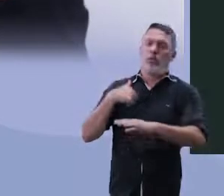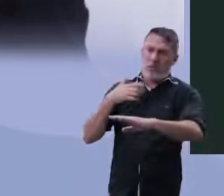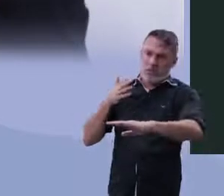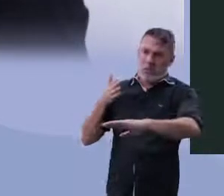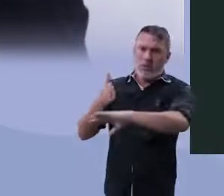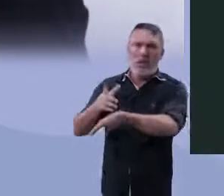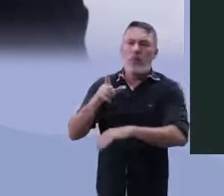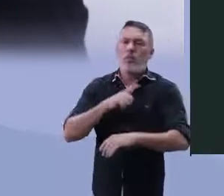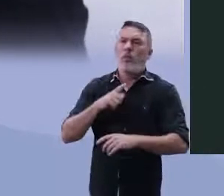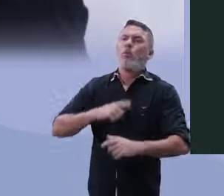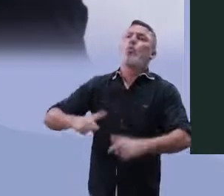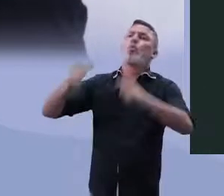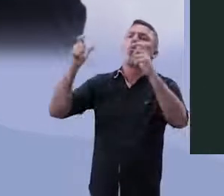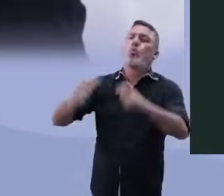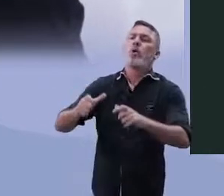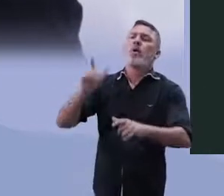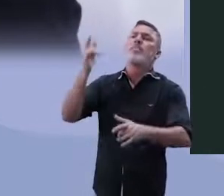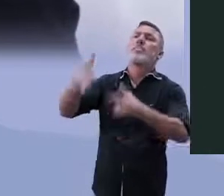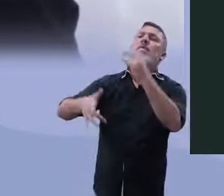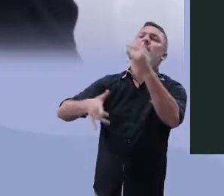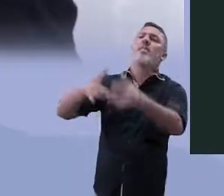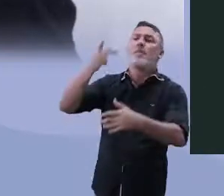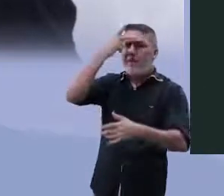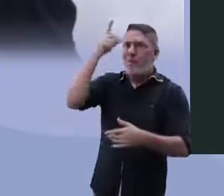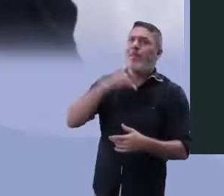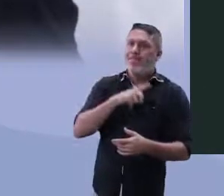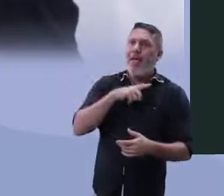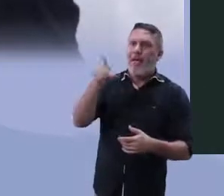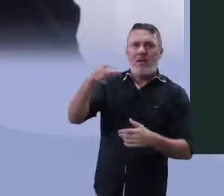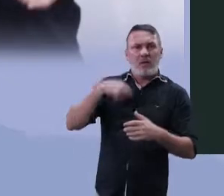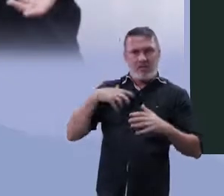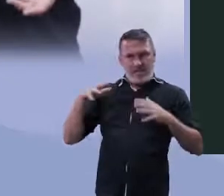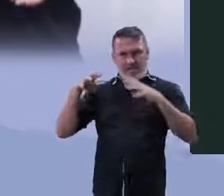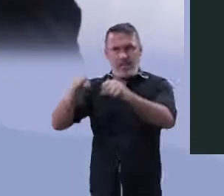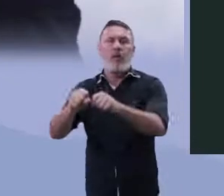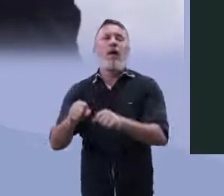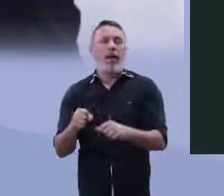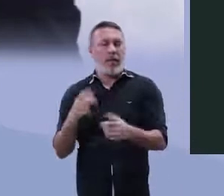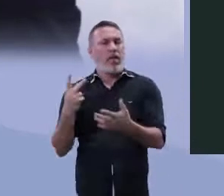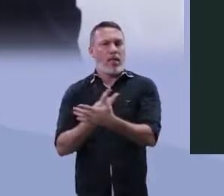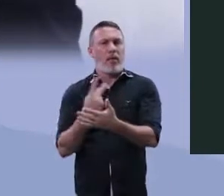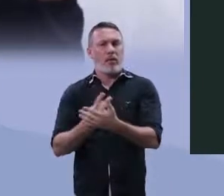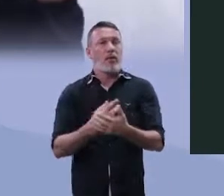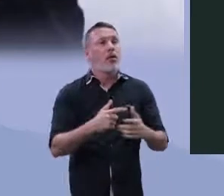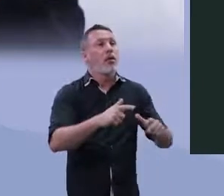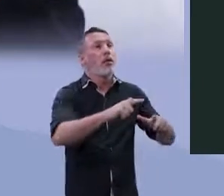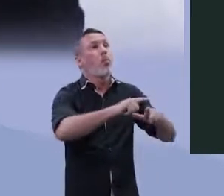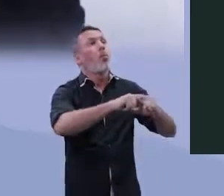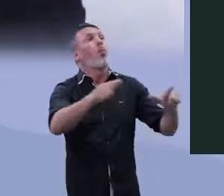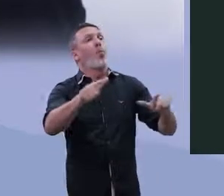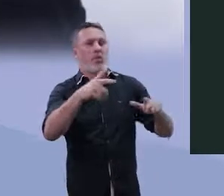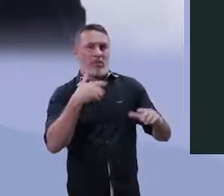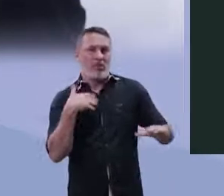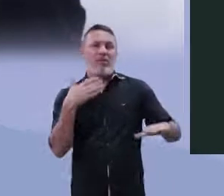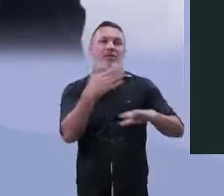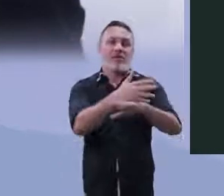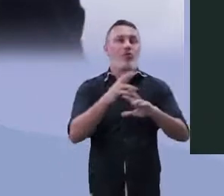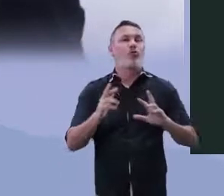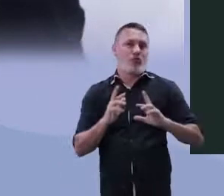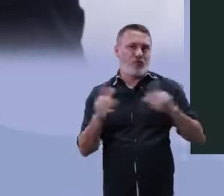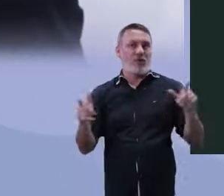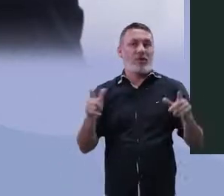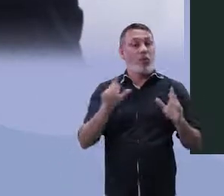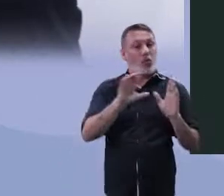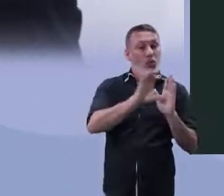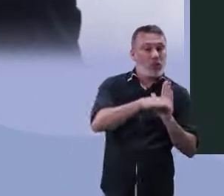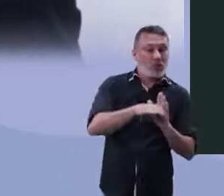Invadir é você chegar a invadir um lugar que tem uma ocupação, que está habitado. E os moradores, né? Os